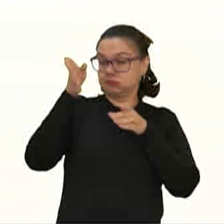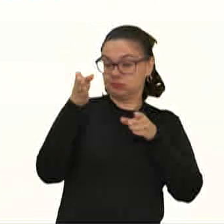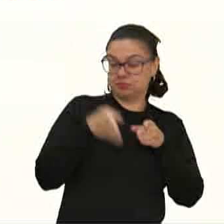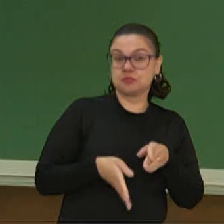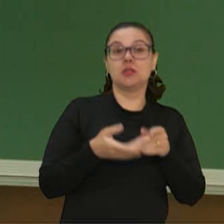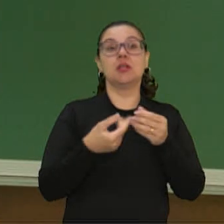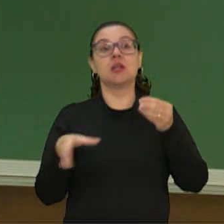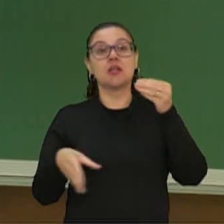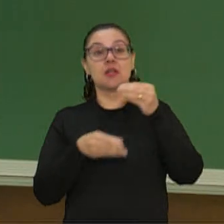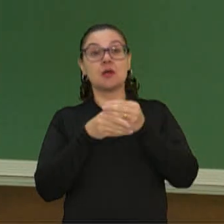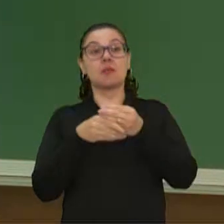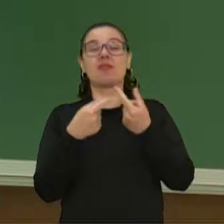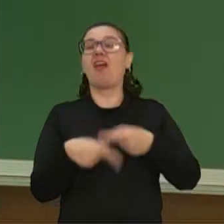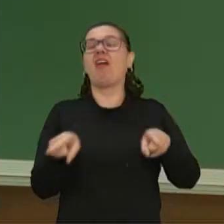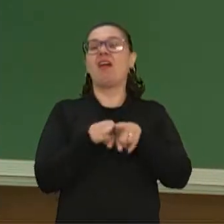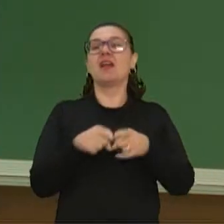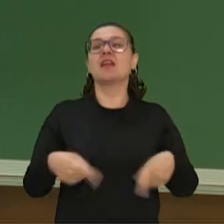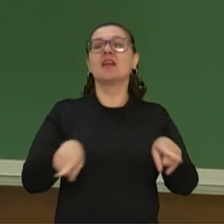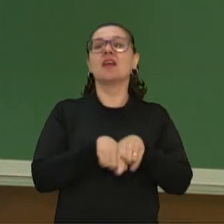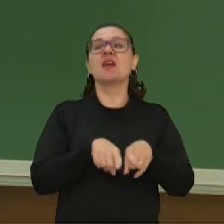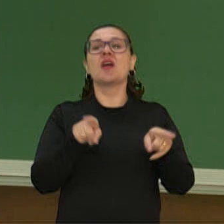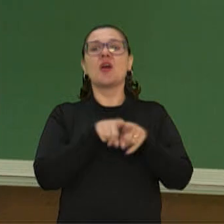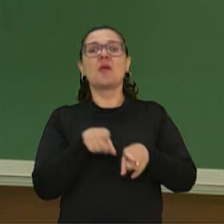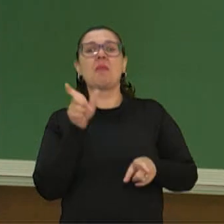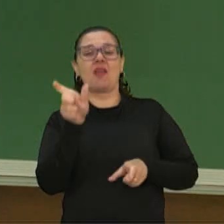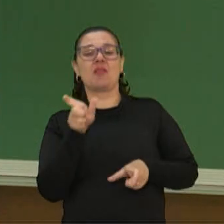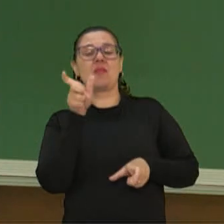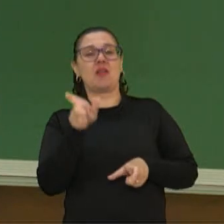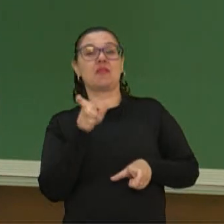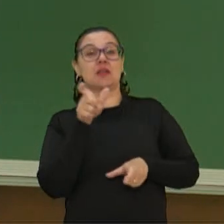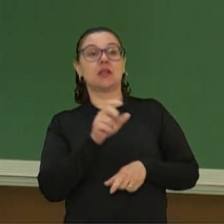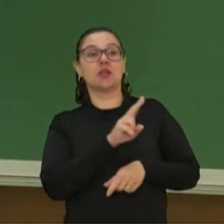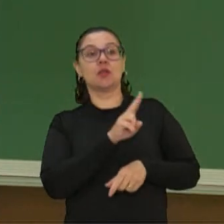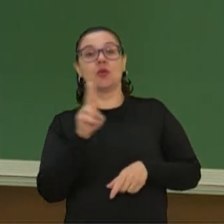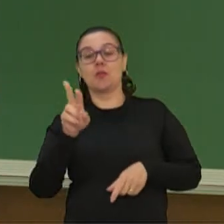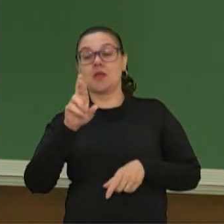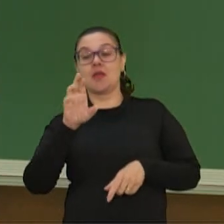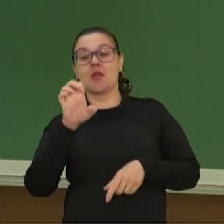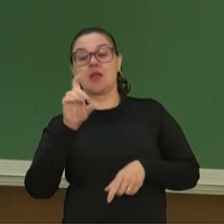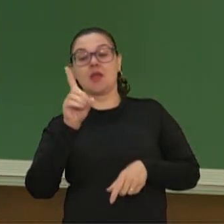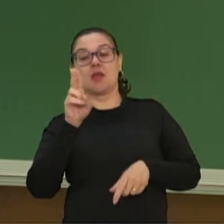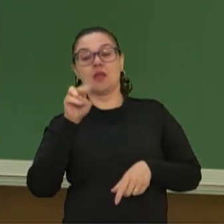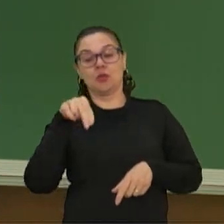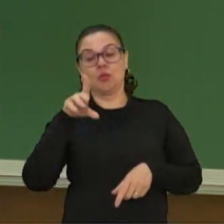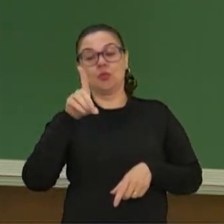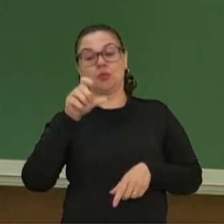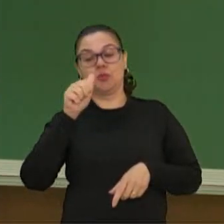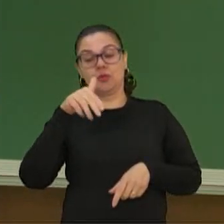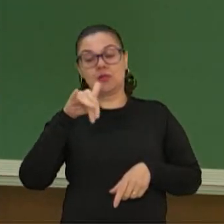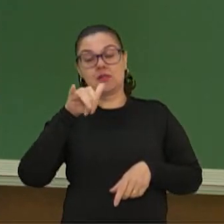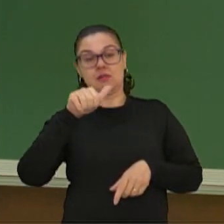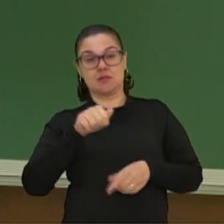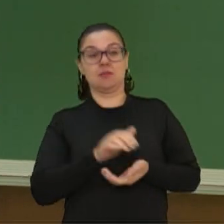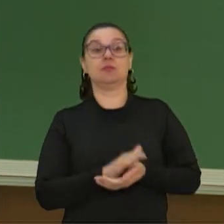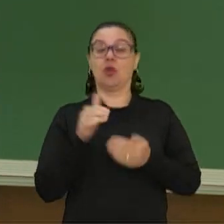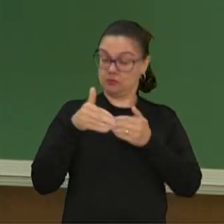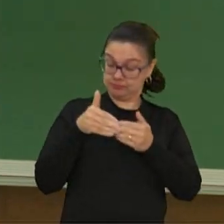tempo todo para evitar repetições desnecessárias, o que a gente chama de redundância. Ok?